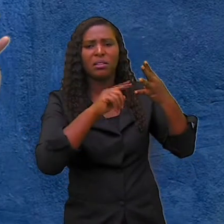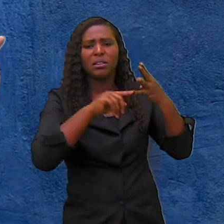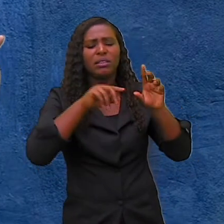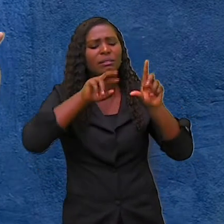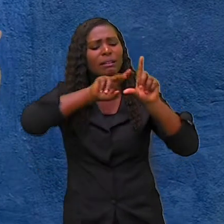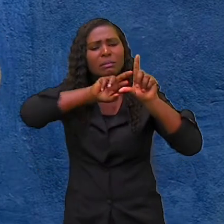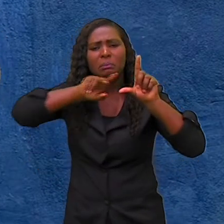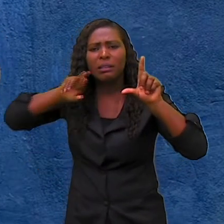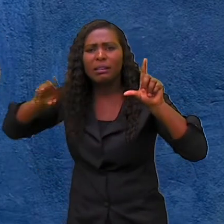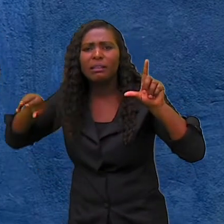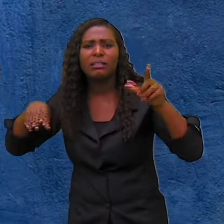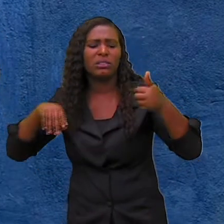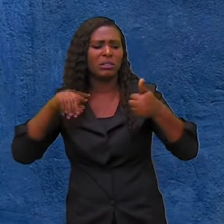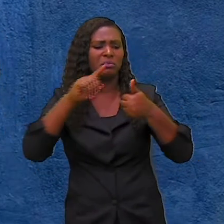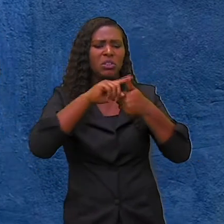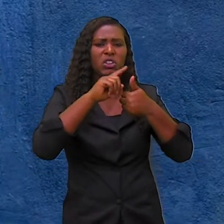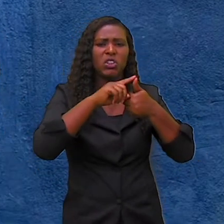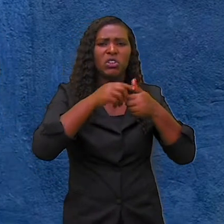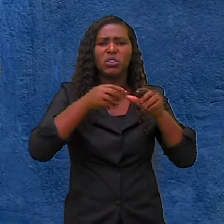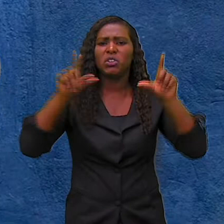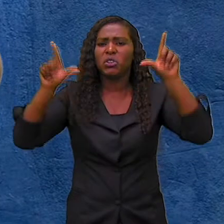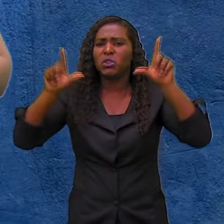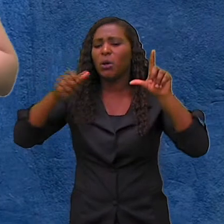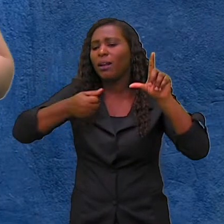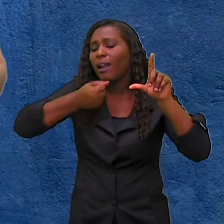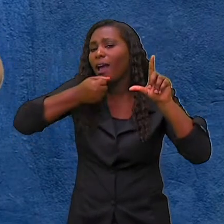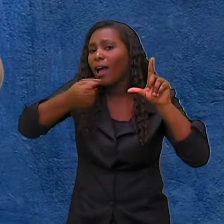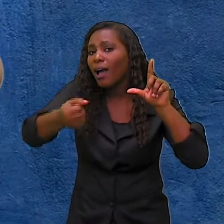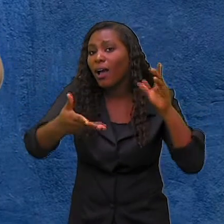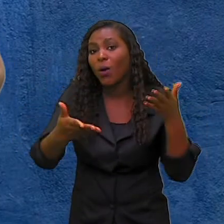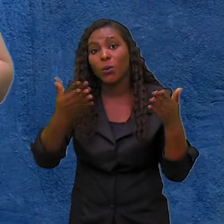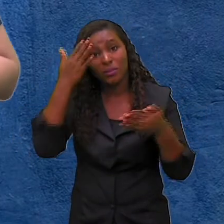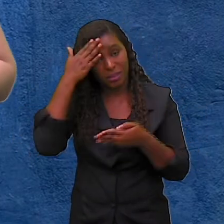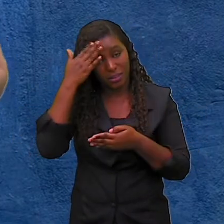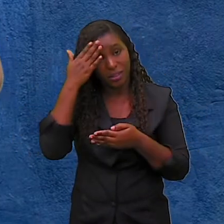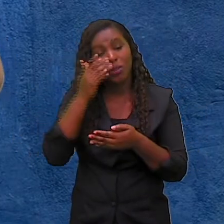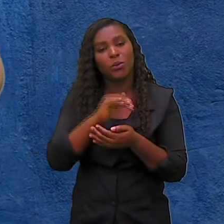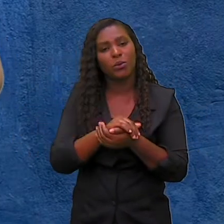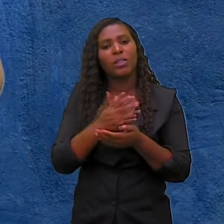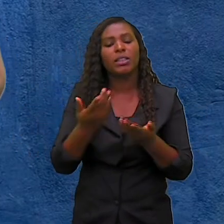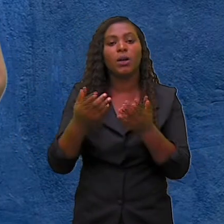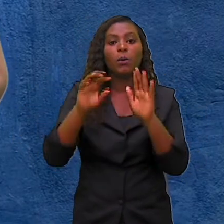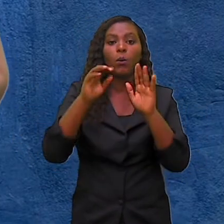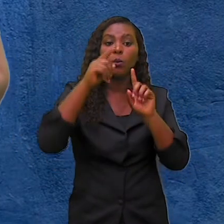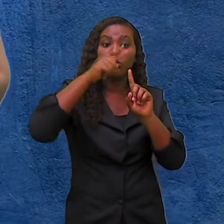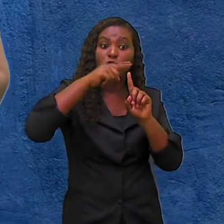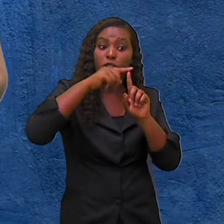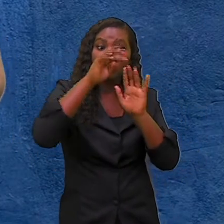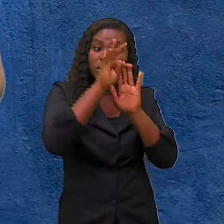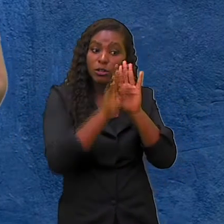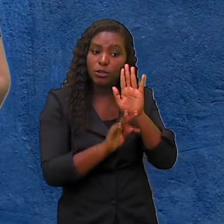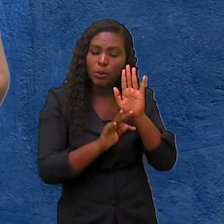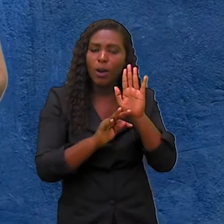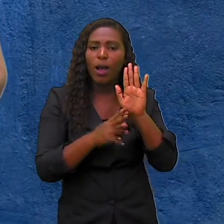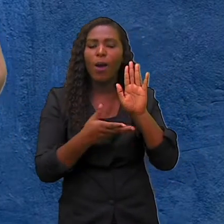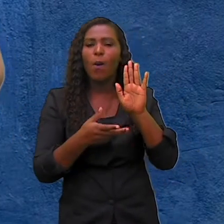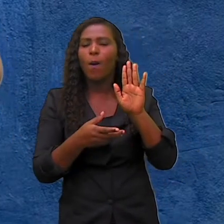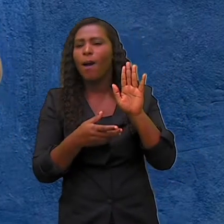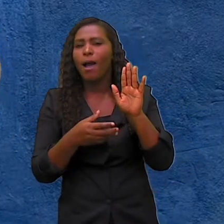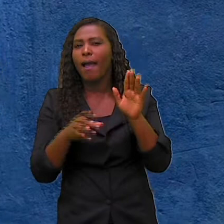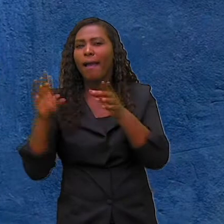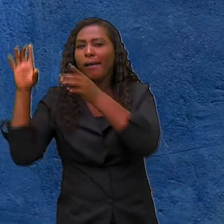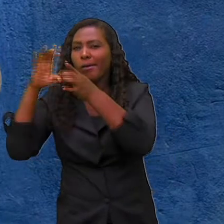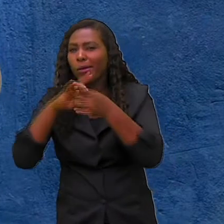jornalístico, lembraram? Tipo textual tem a ver com o quê? Com a estrutura do texto. São os elementos